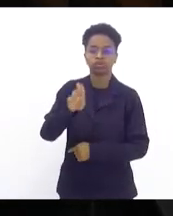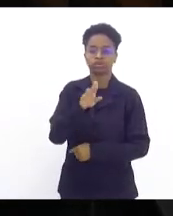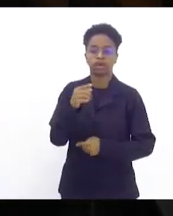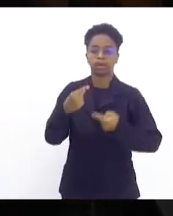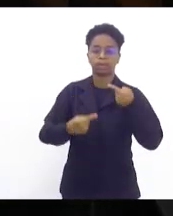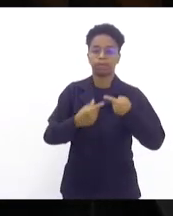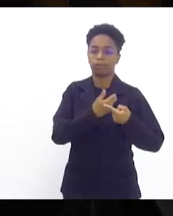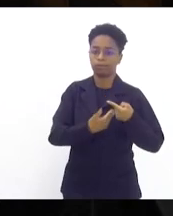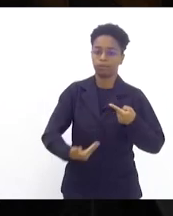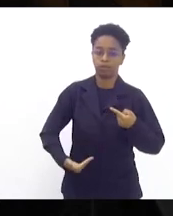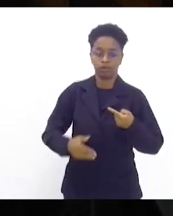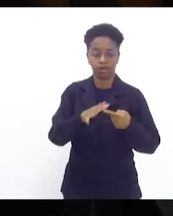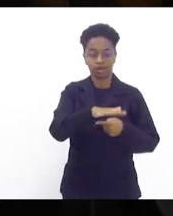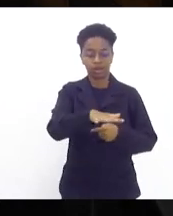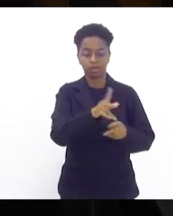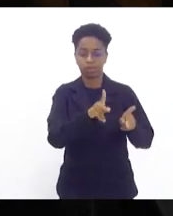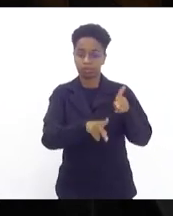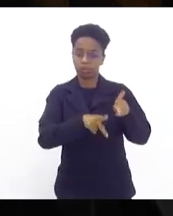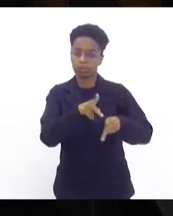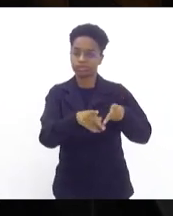que a população deseja